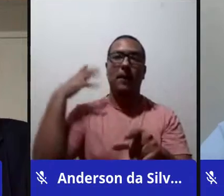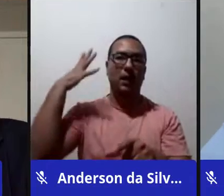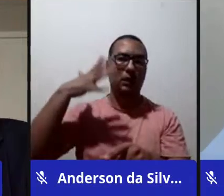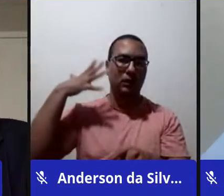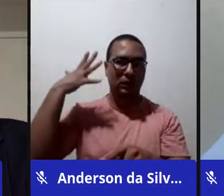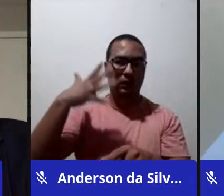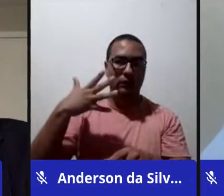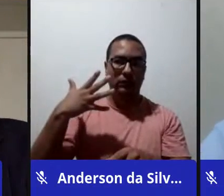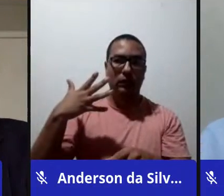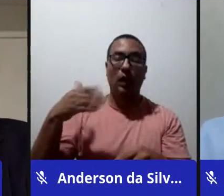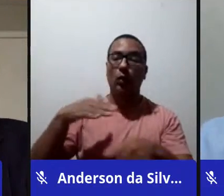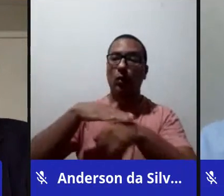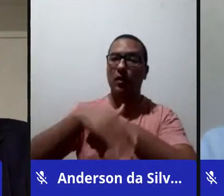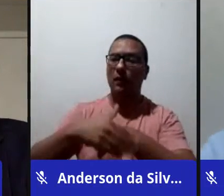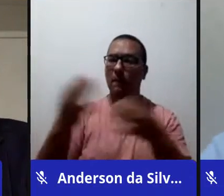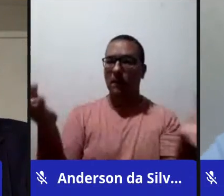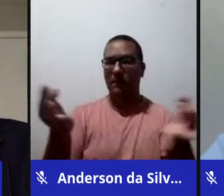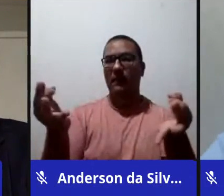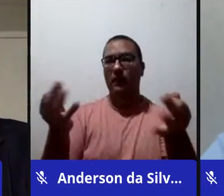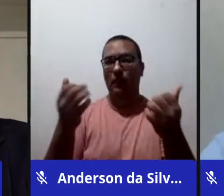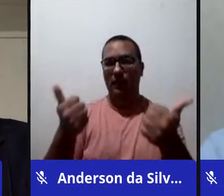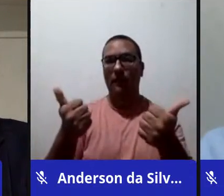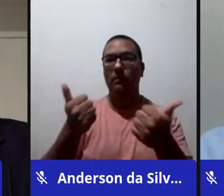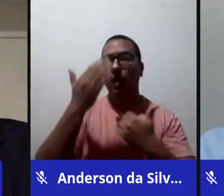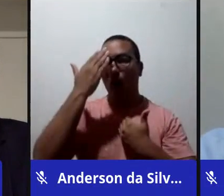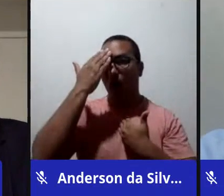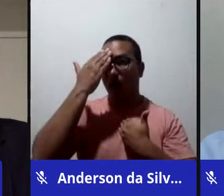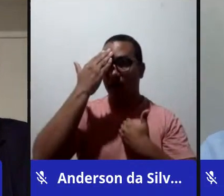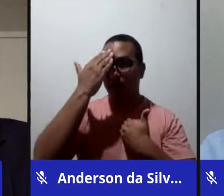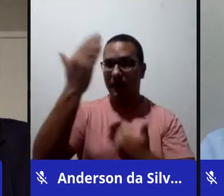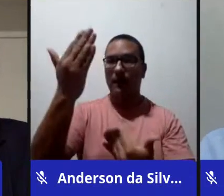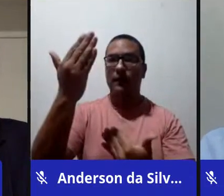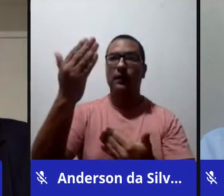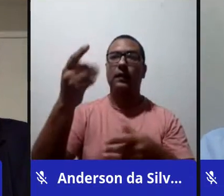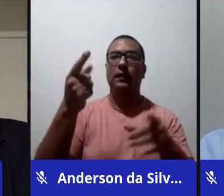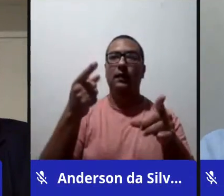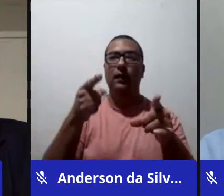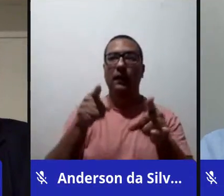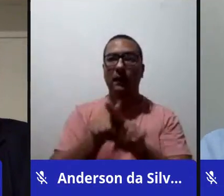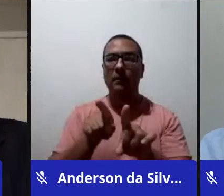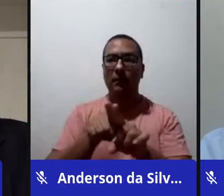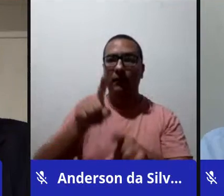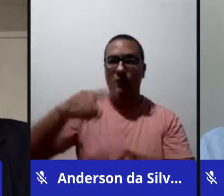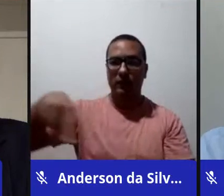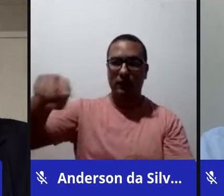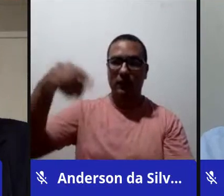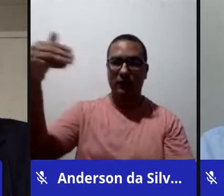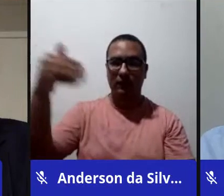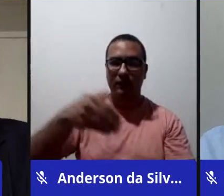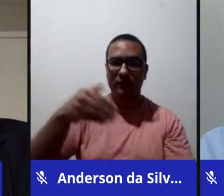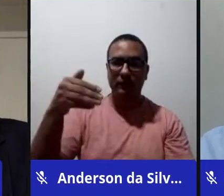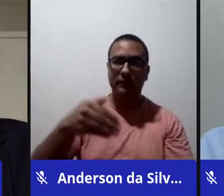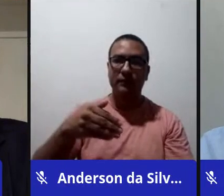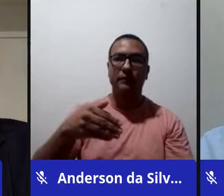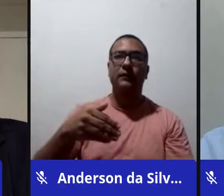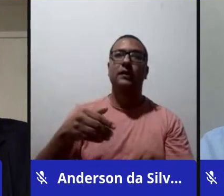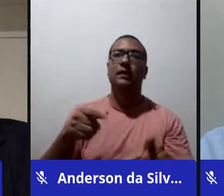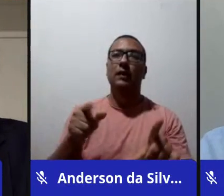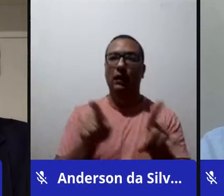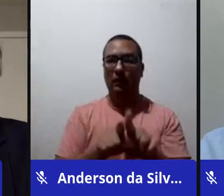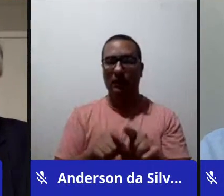uma noite realmente magnífica. Muito obrigada, muita gratidão por vocês compartilharem conosco essas experiências de vida de